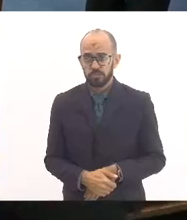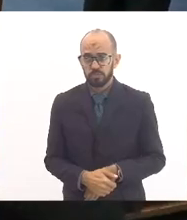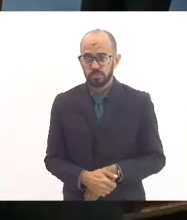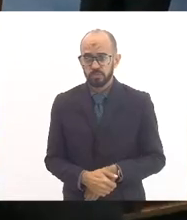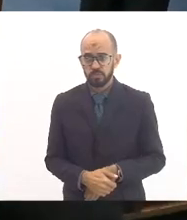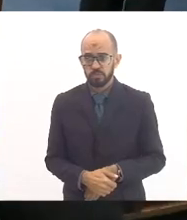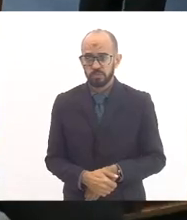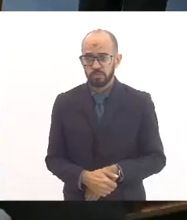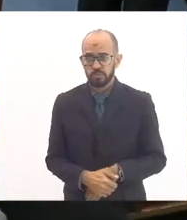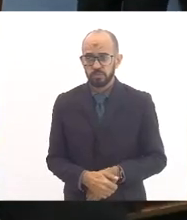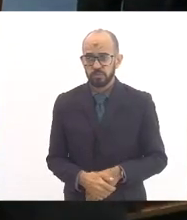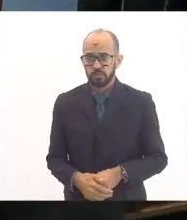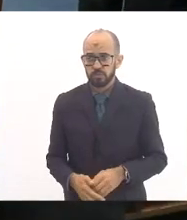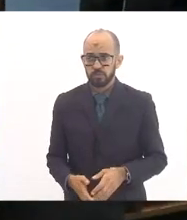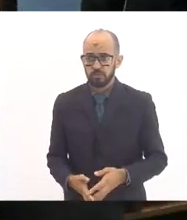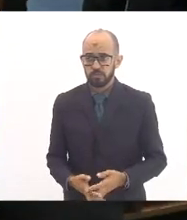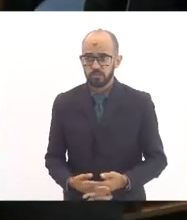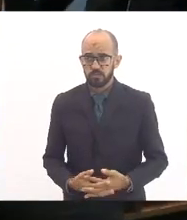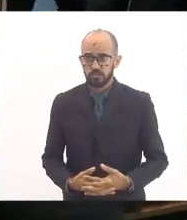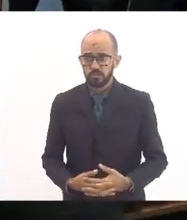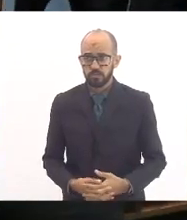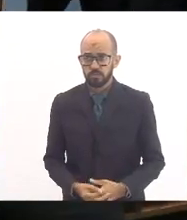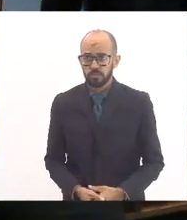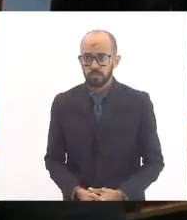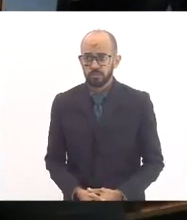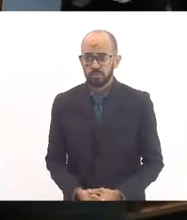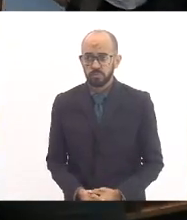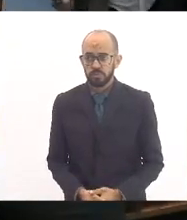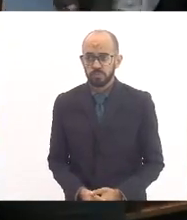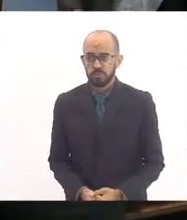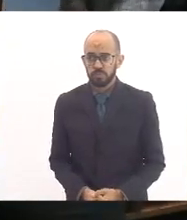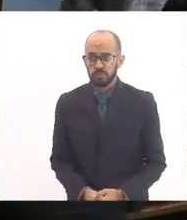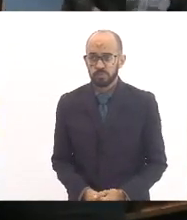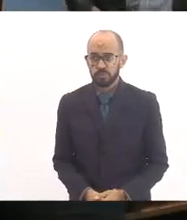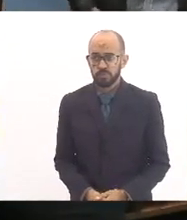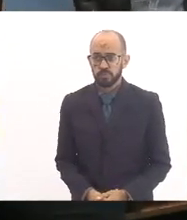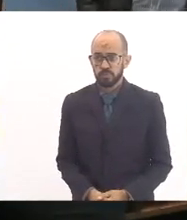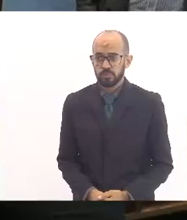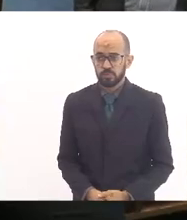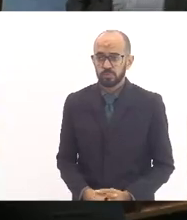E aí E aí